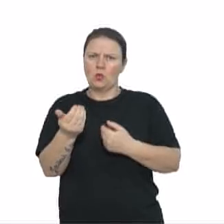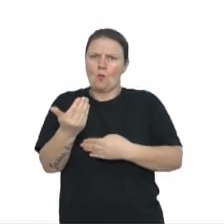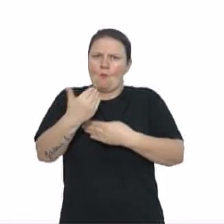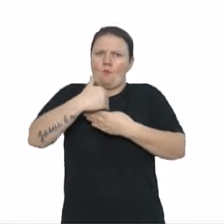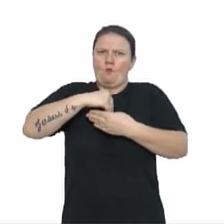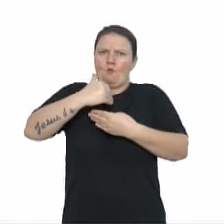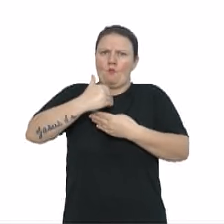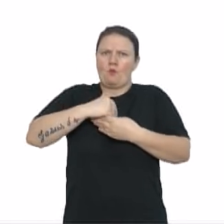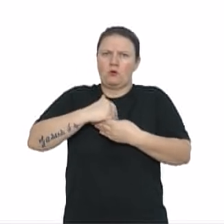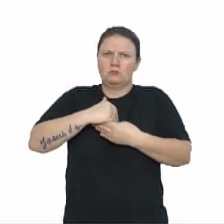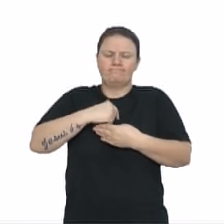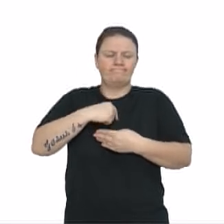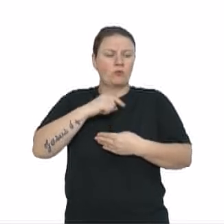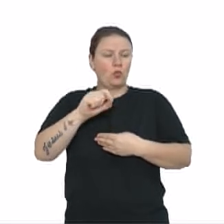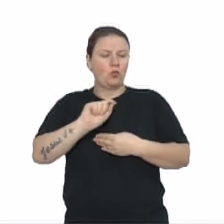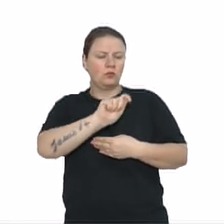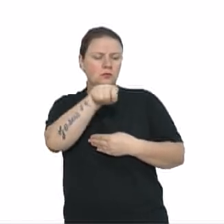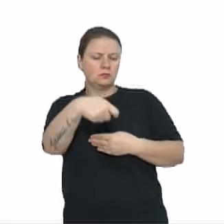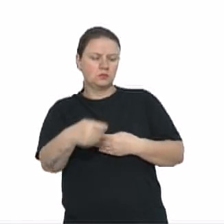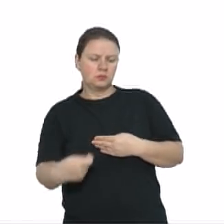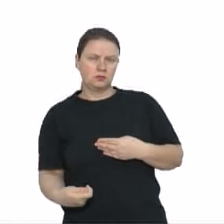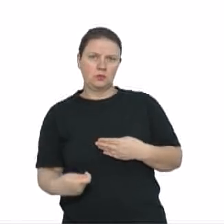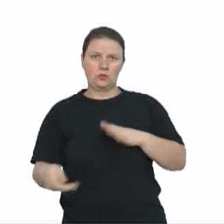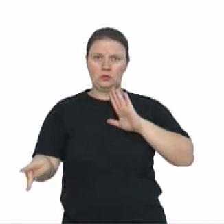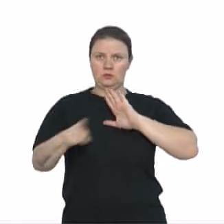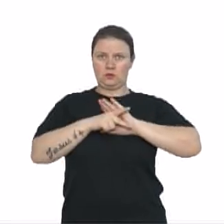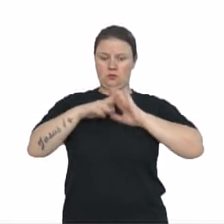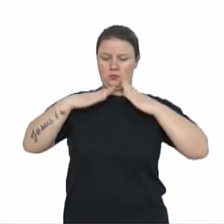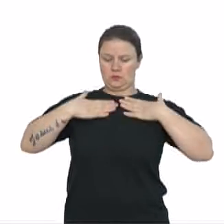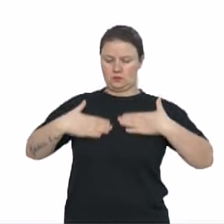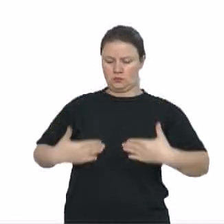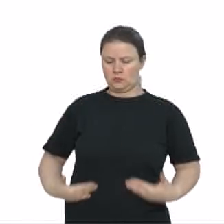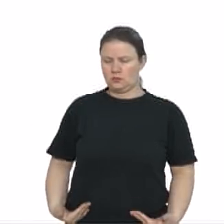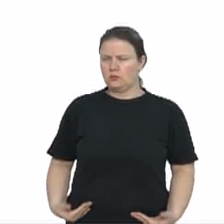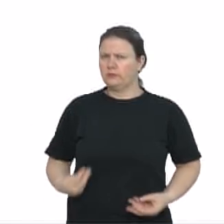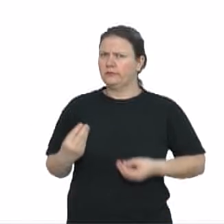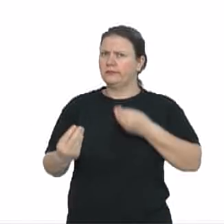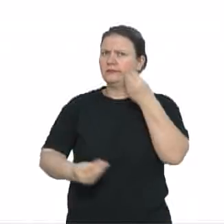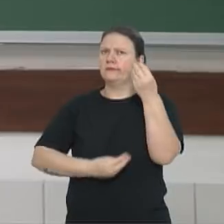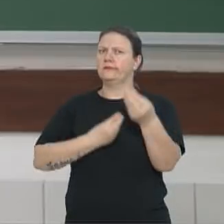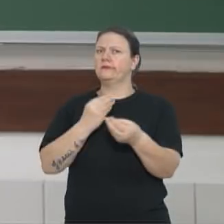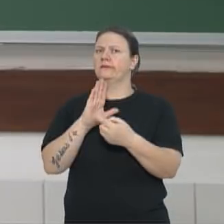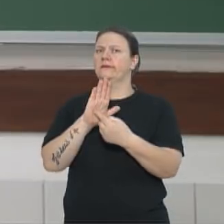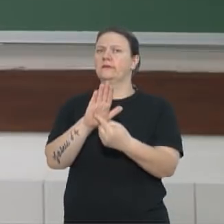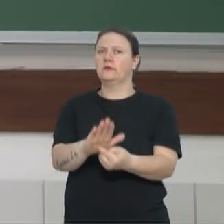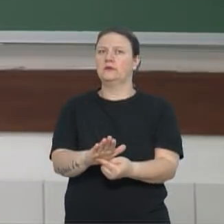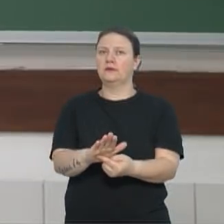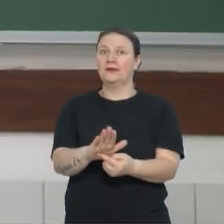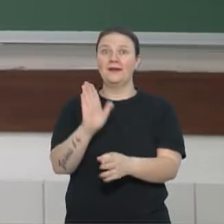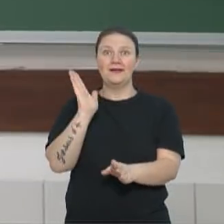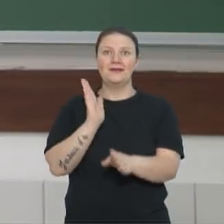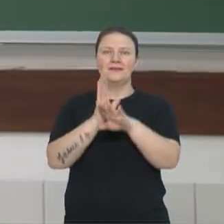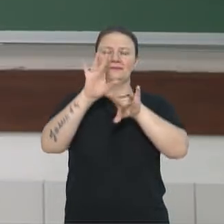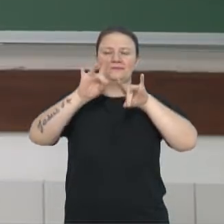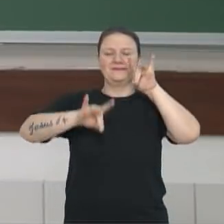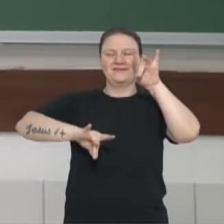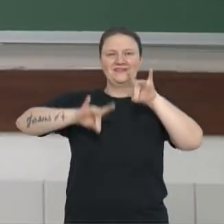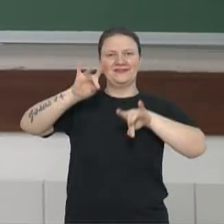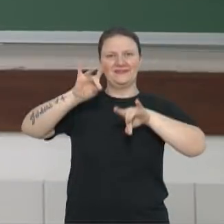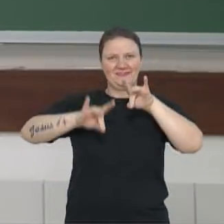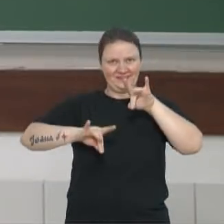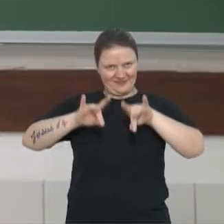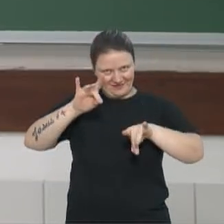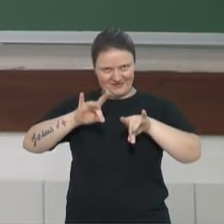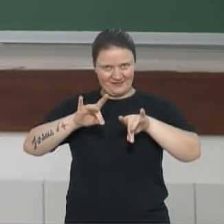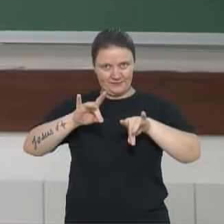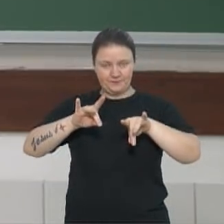representativo ou simbólico do corpo. E onde é que tudo isso aparece? No teatro, na linguagem das artes